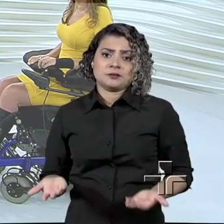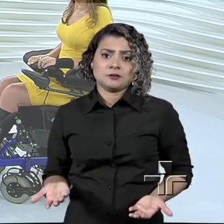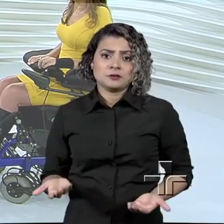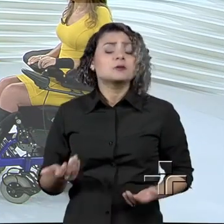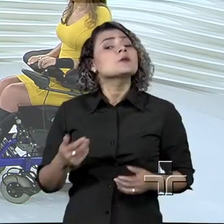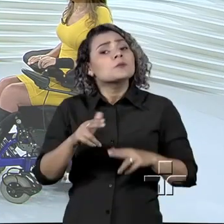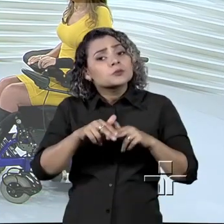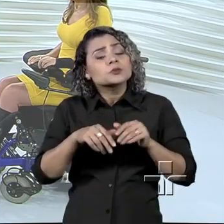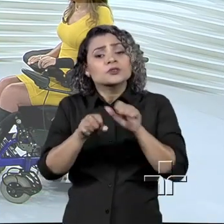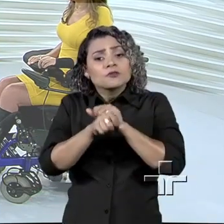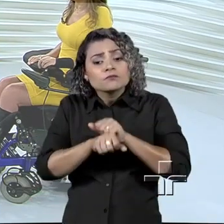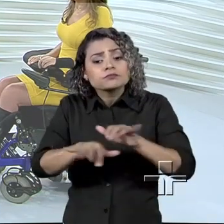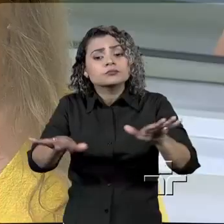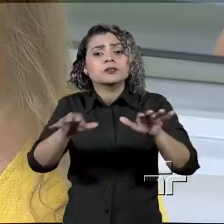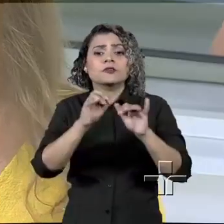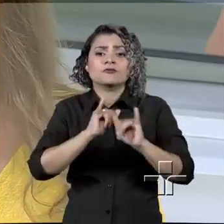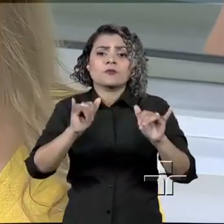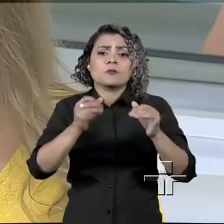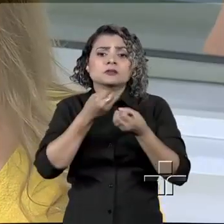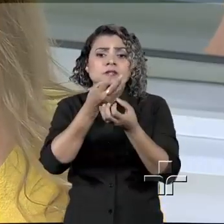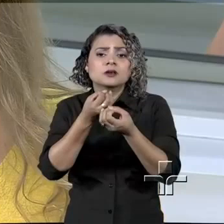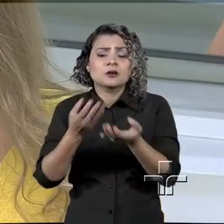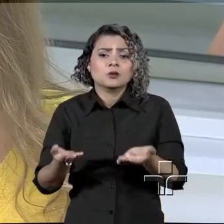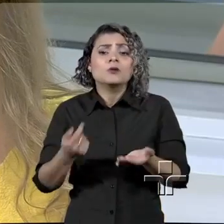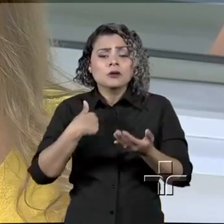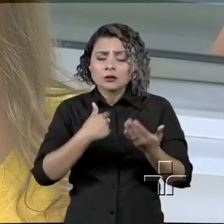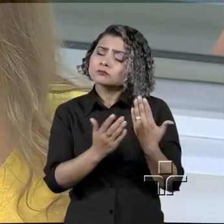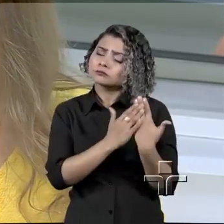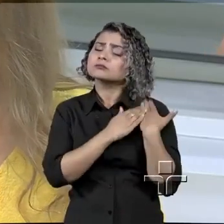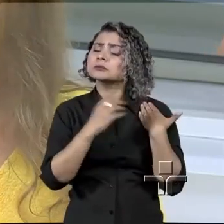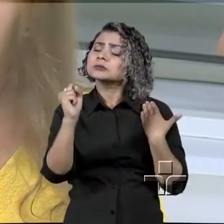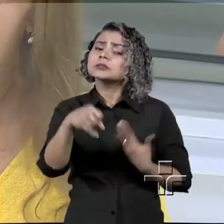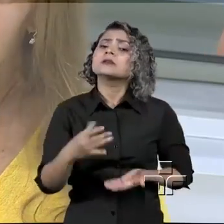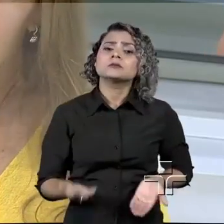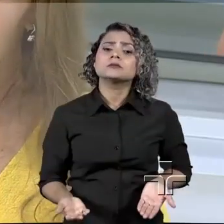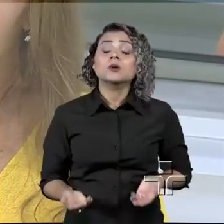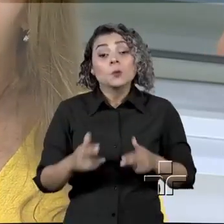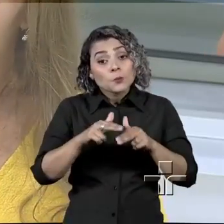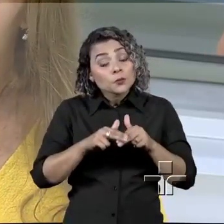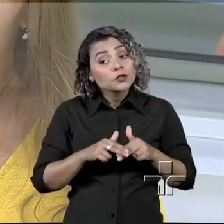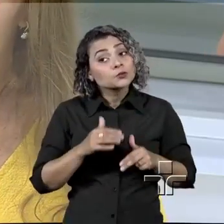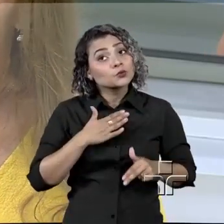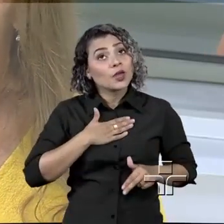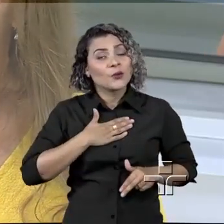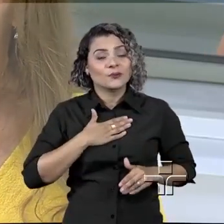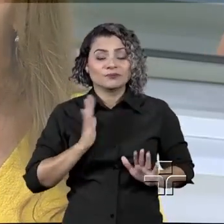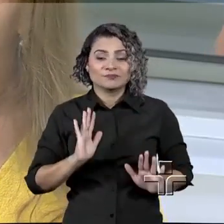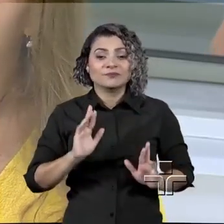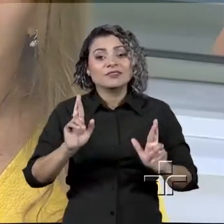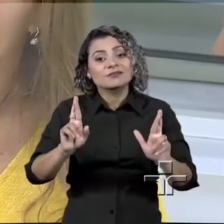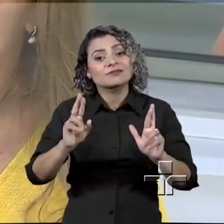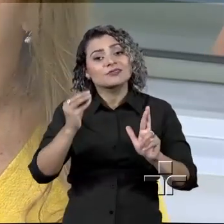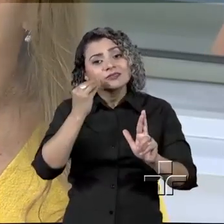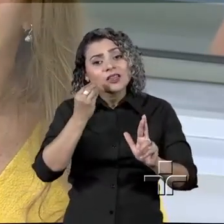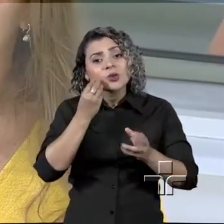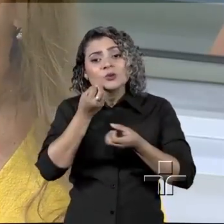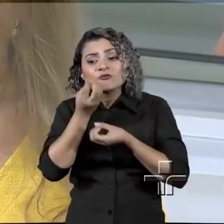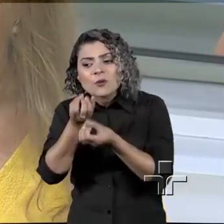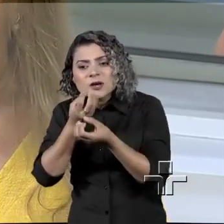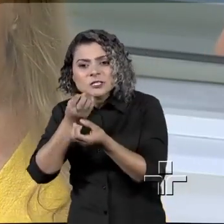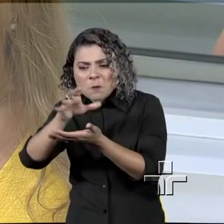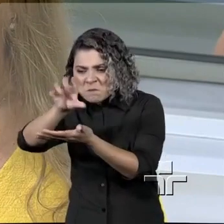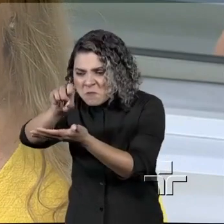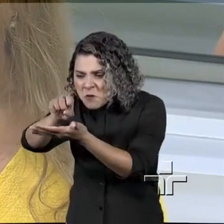vai chegar nele. Me sinto responsável, por isso que eu busco muito dados, eu